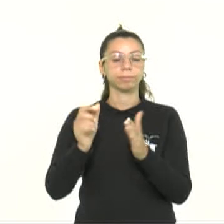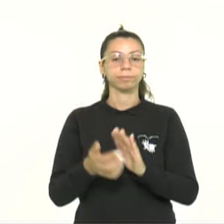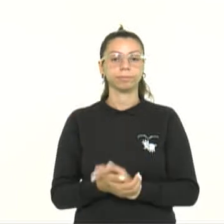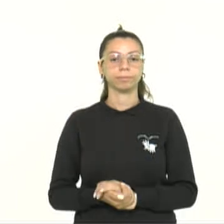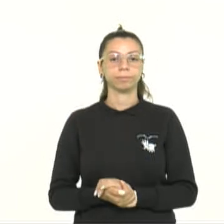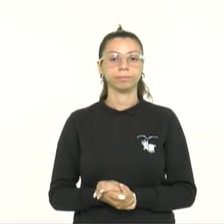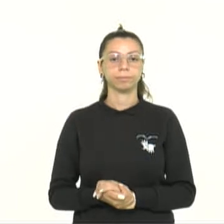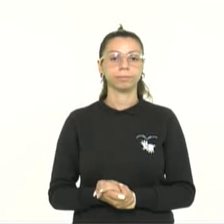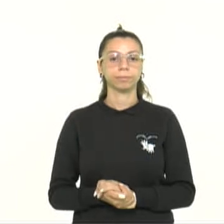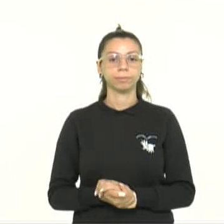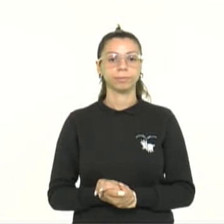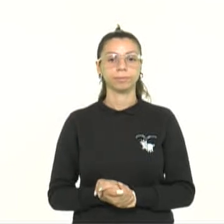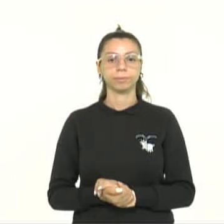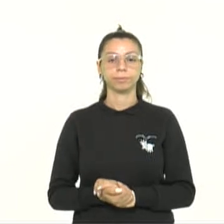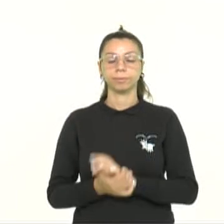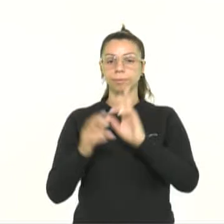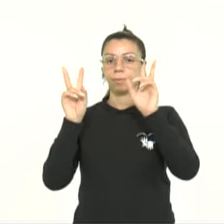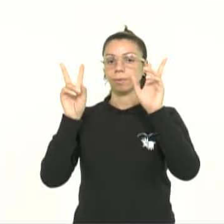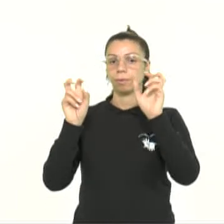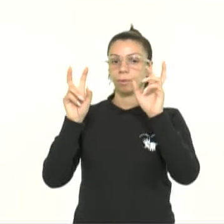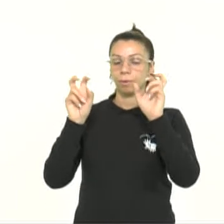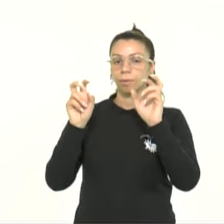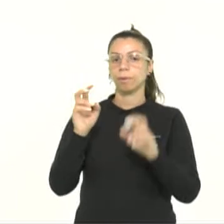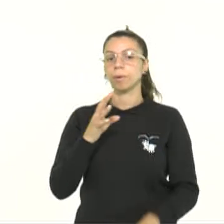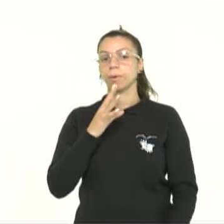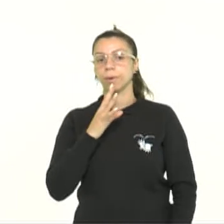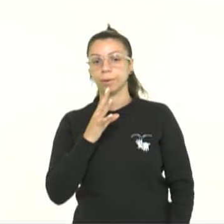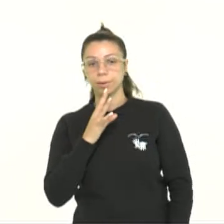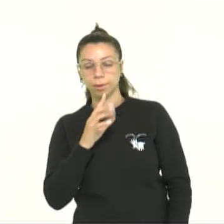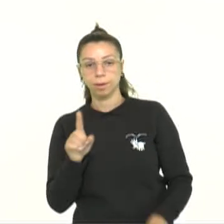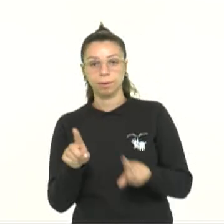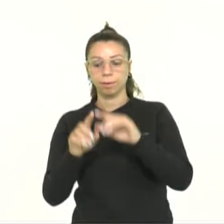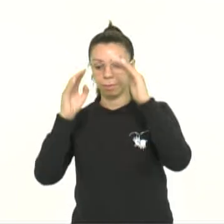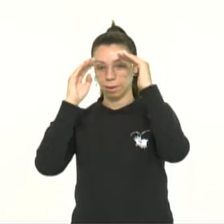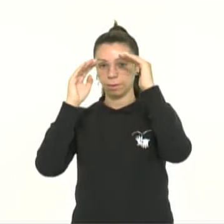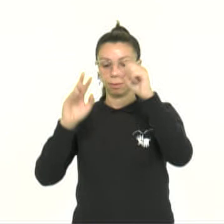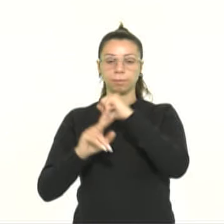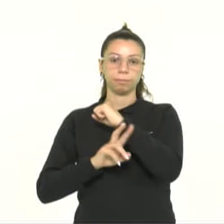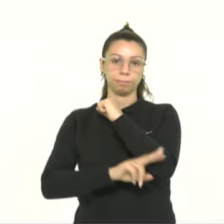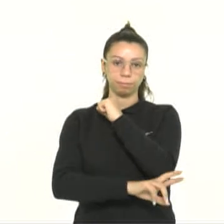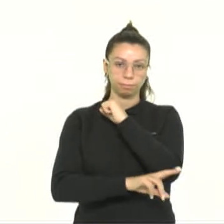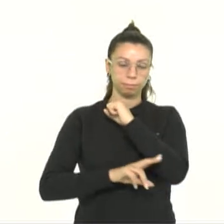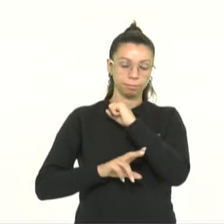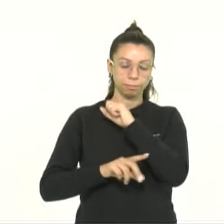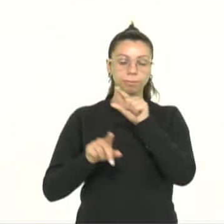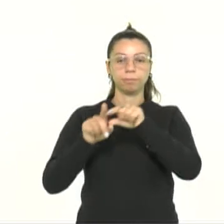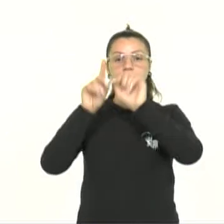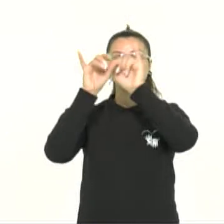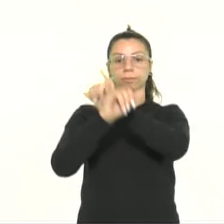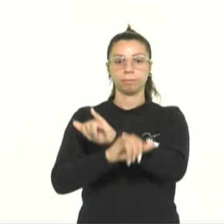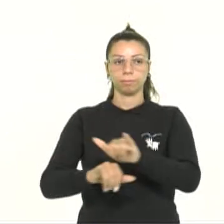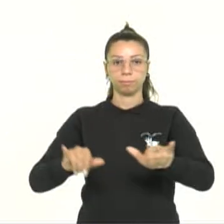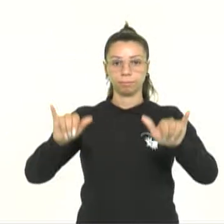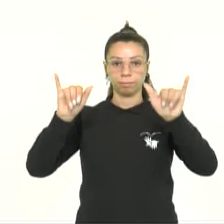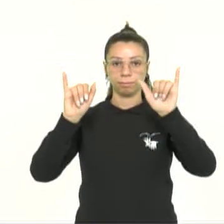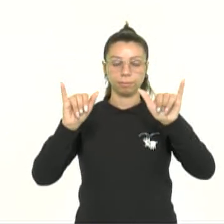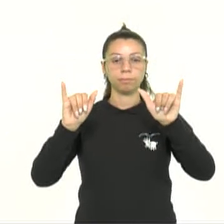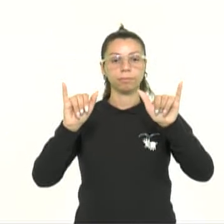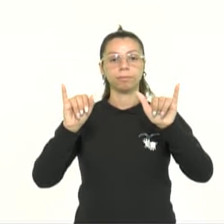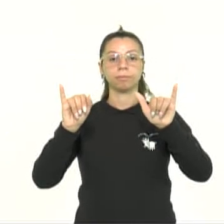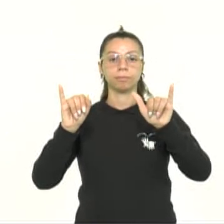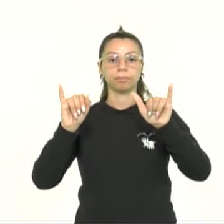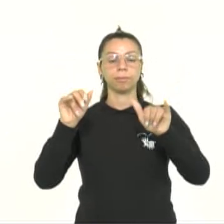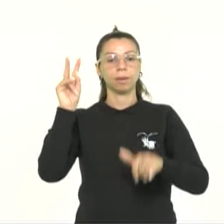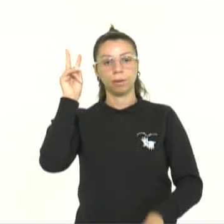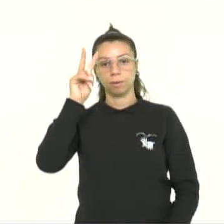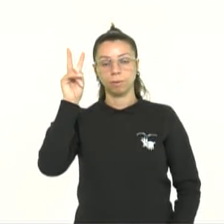o tema Conociendo e Respetando la Diversidade, vimos aí campanha publicitária e